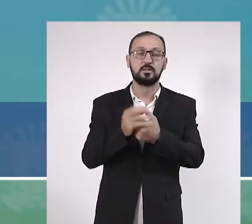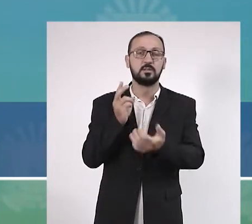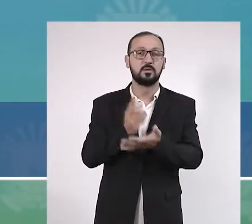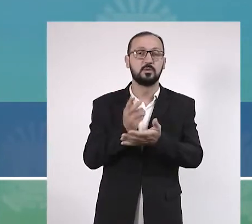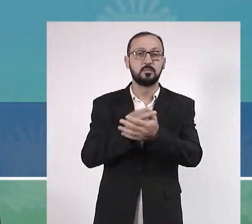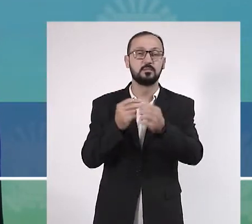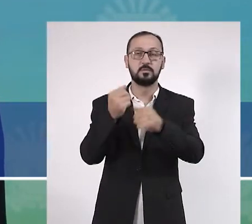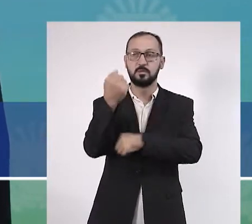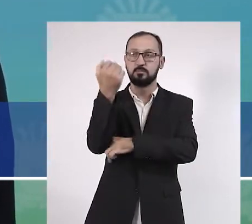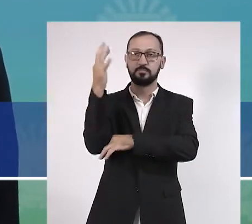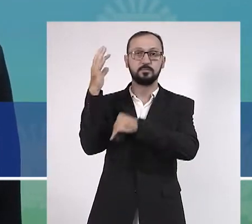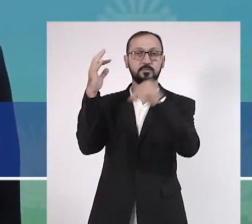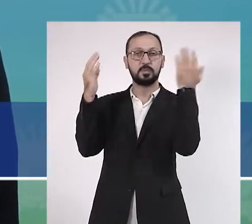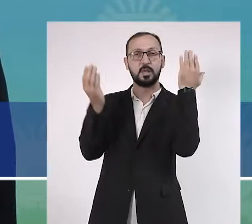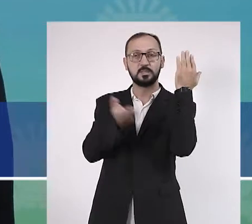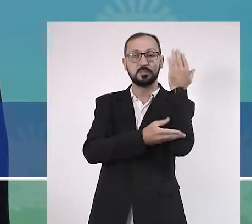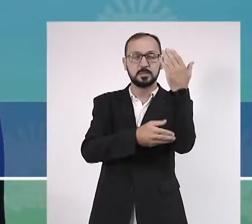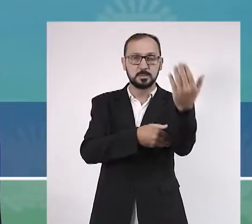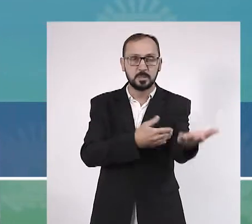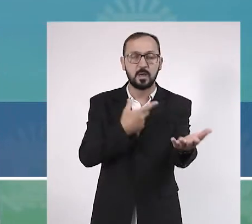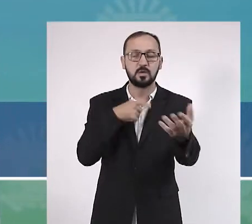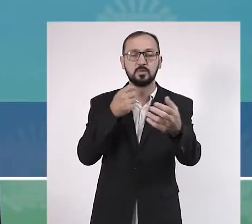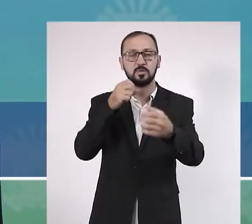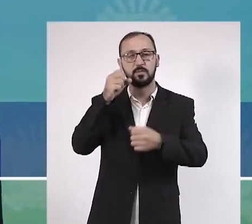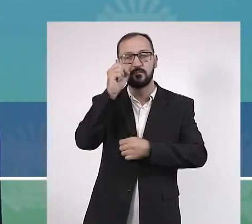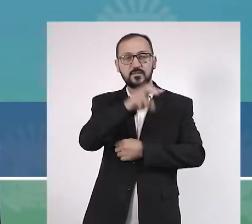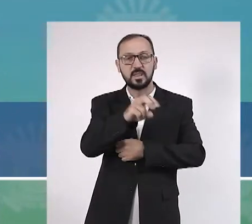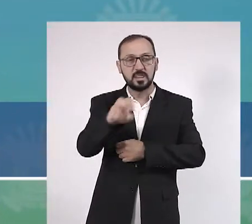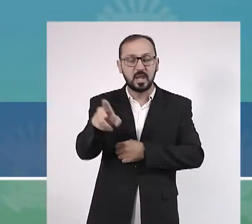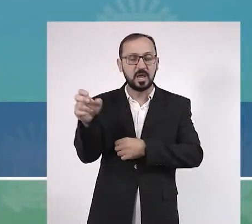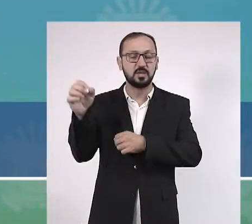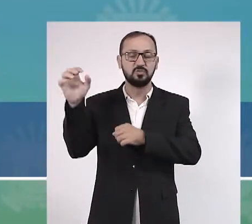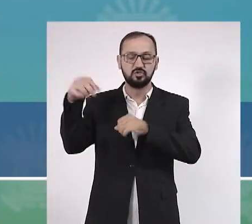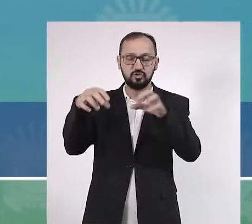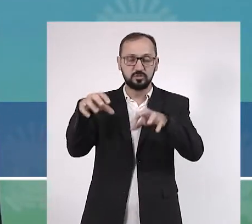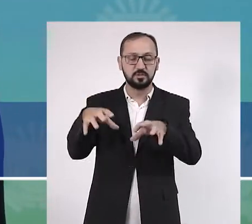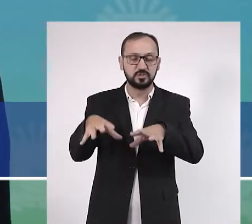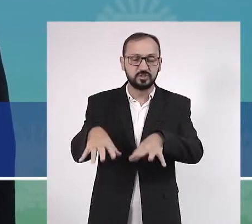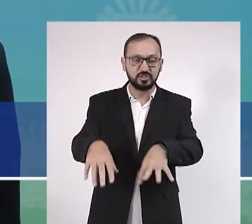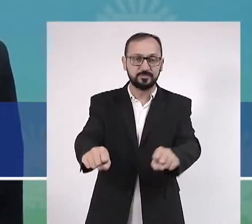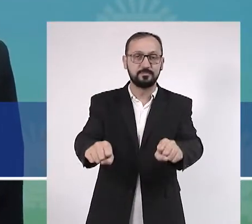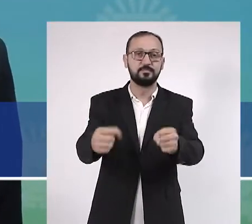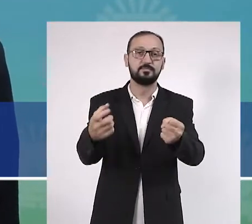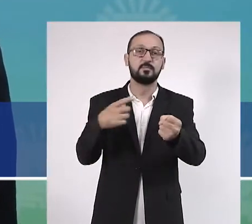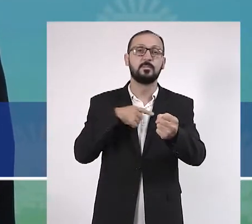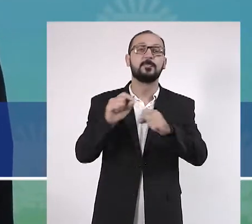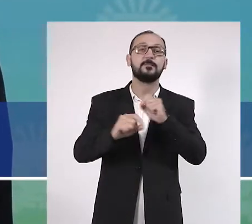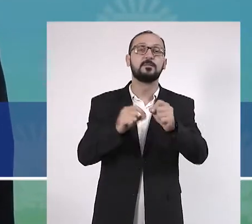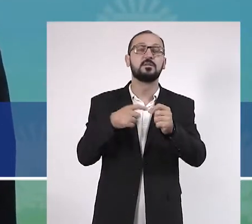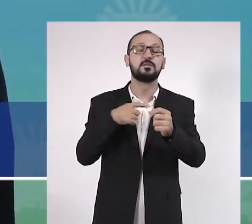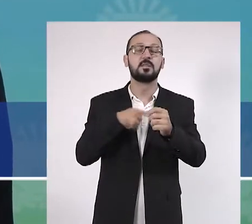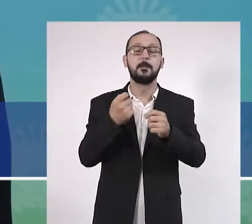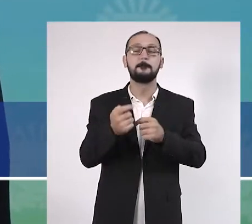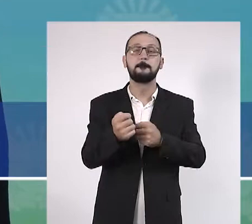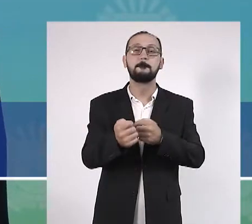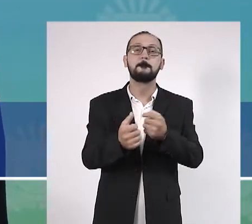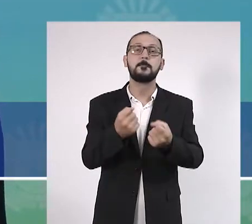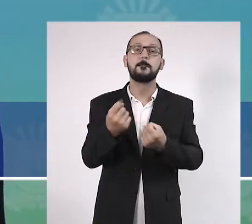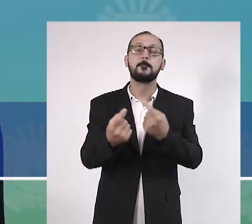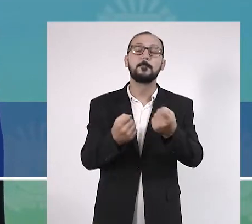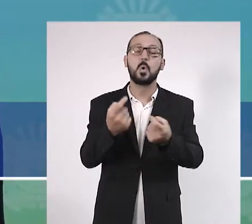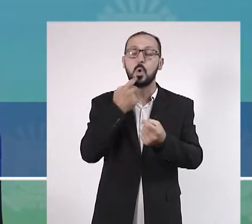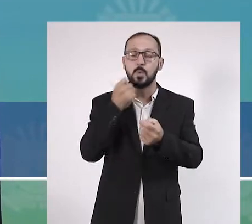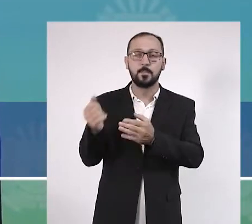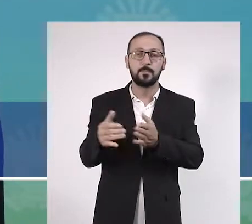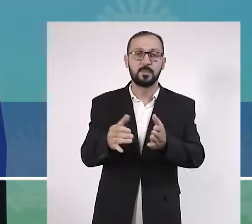acontecendo, o desmatamento, o assoreamento, os agrotóxicos, enfim, uma série de questões que faz com que nós tenhamos poucas espécies nos